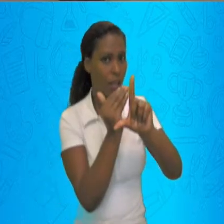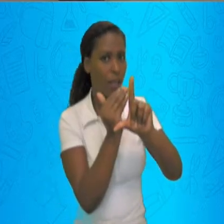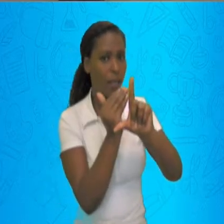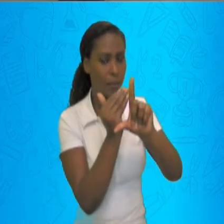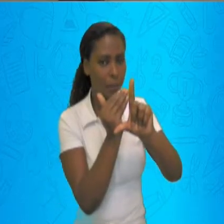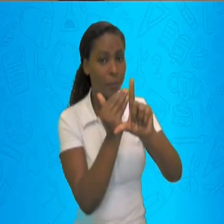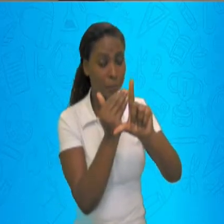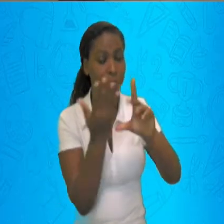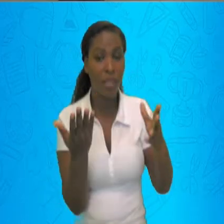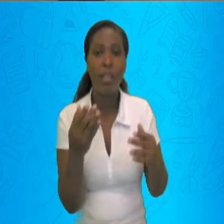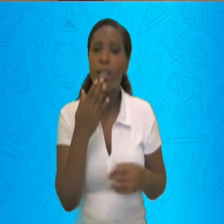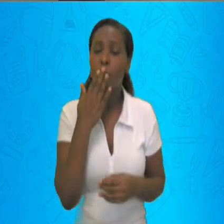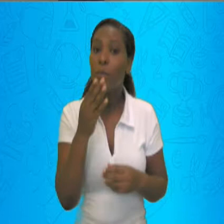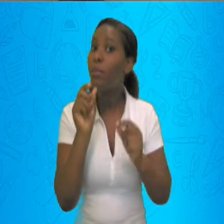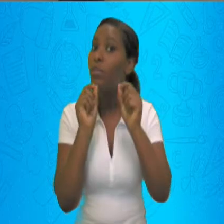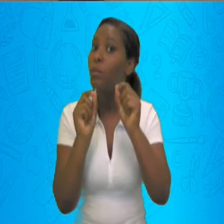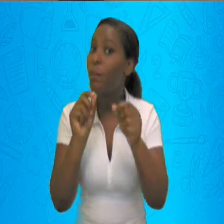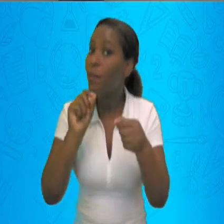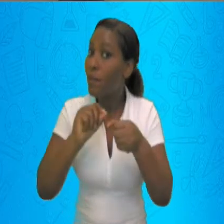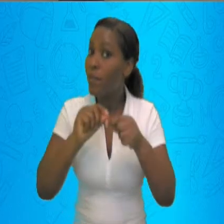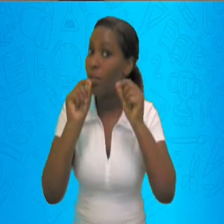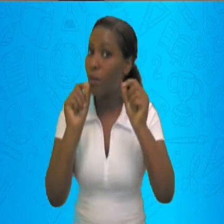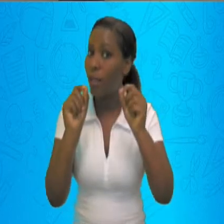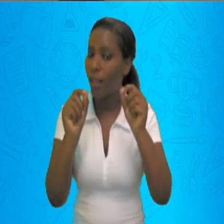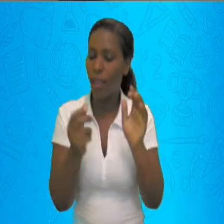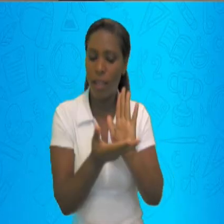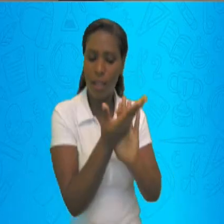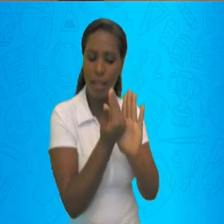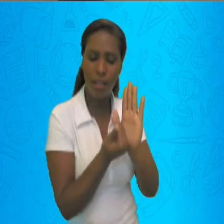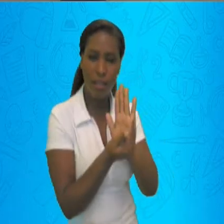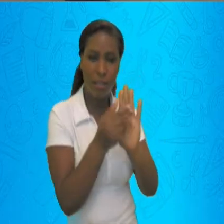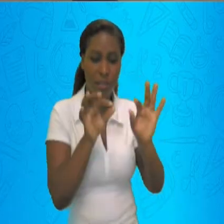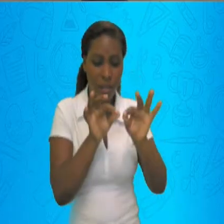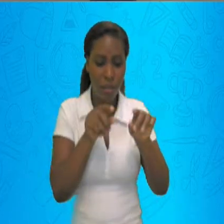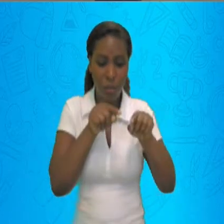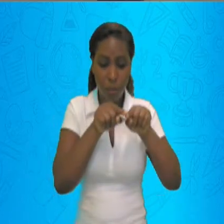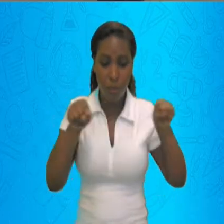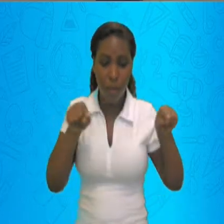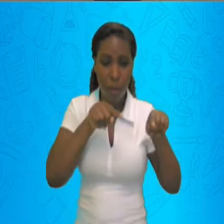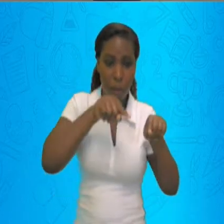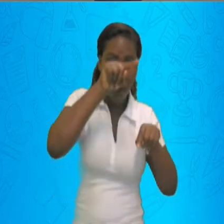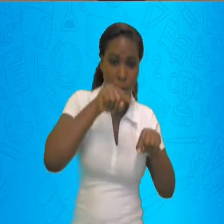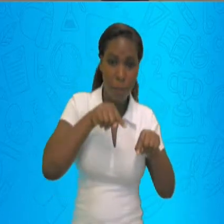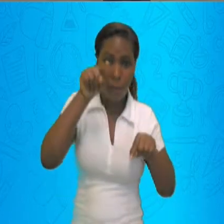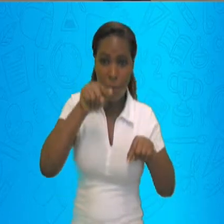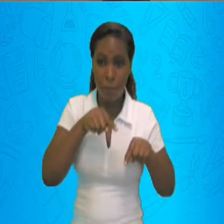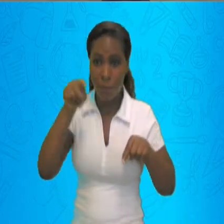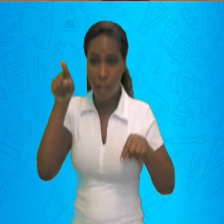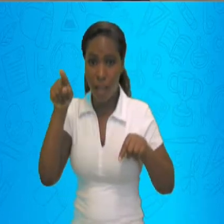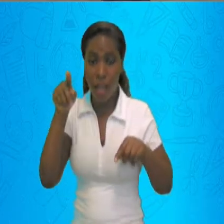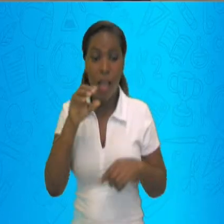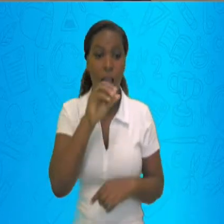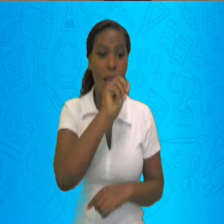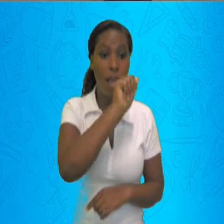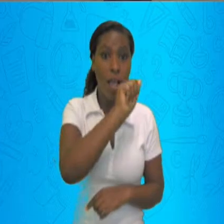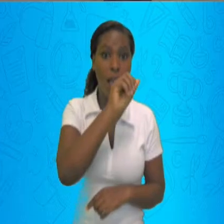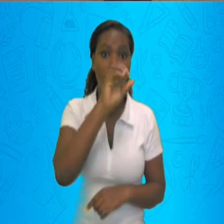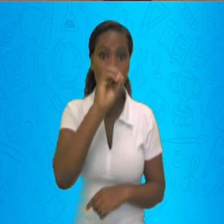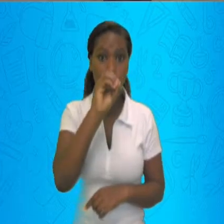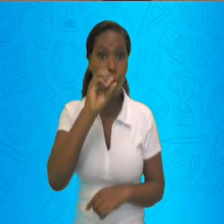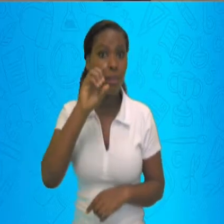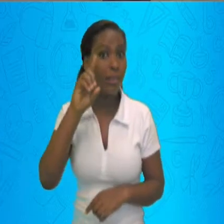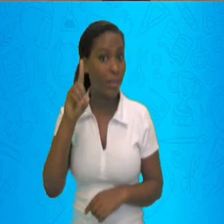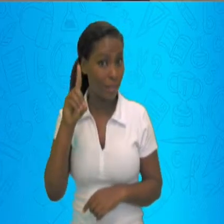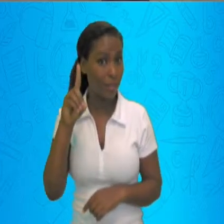sendo pedido para que eu determine a medida do ângulo AOD. Esse ângulo aqui,